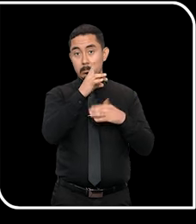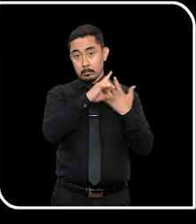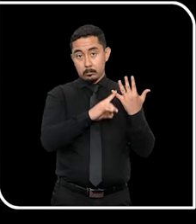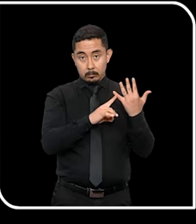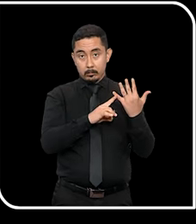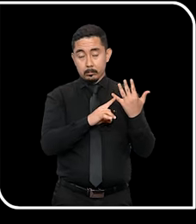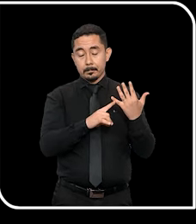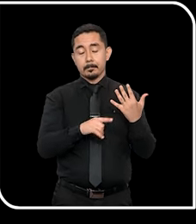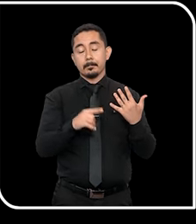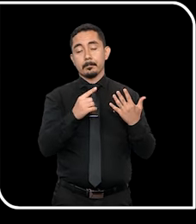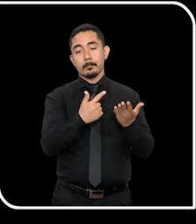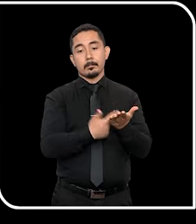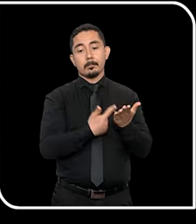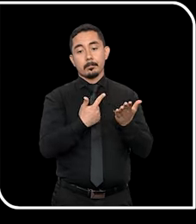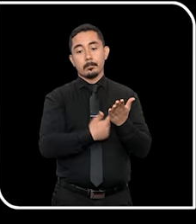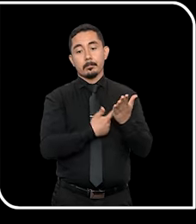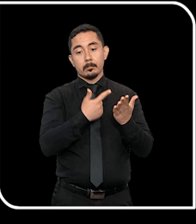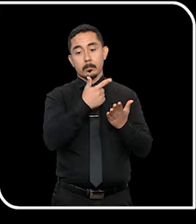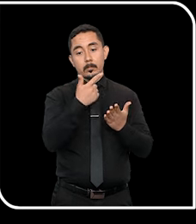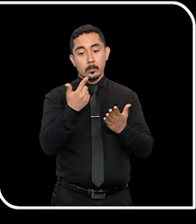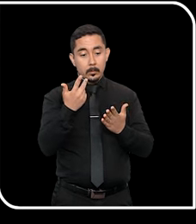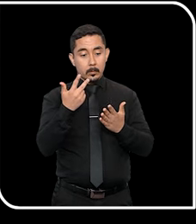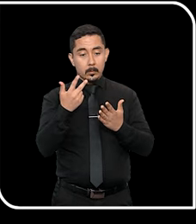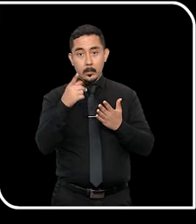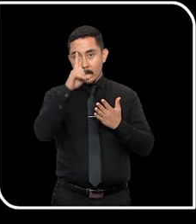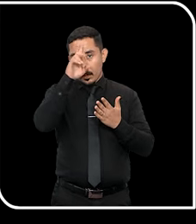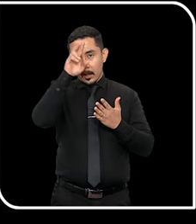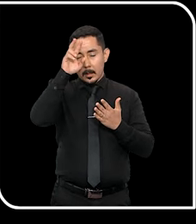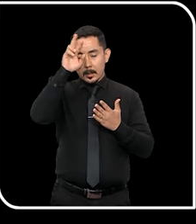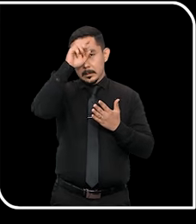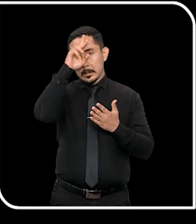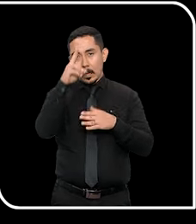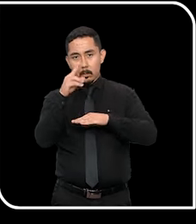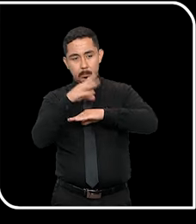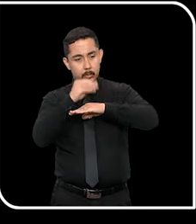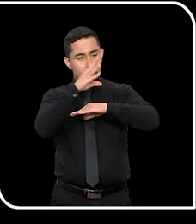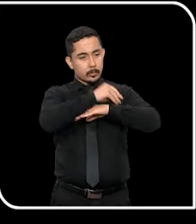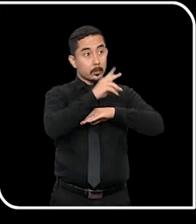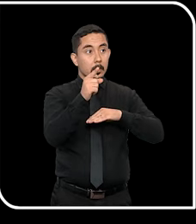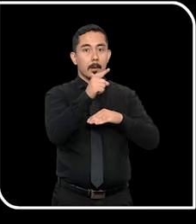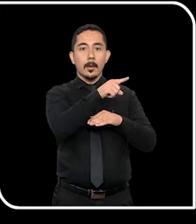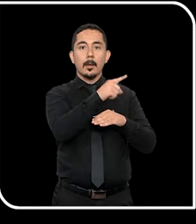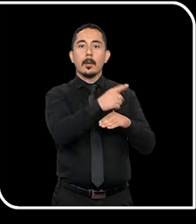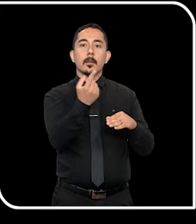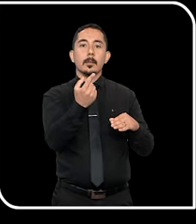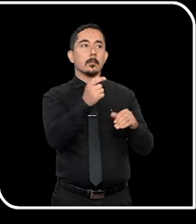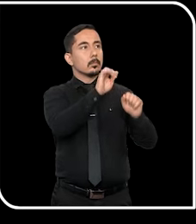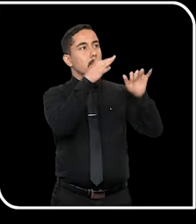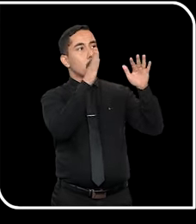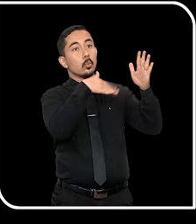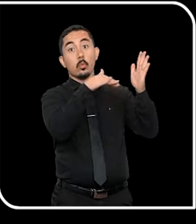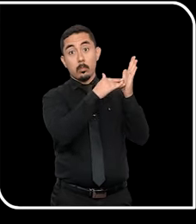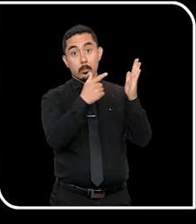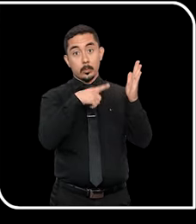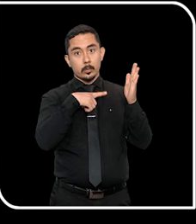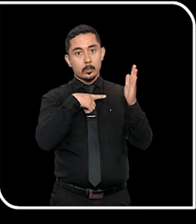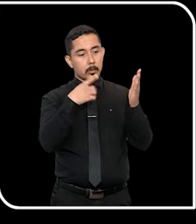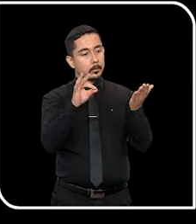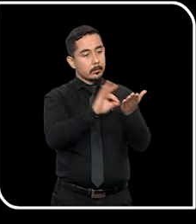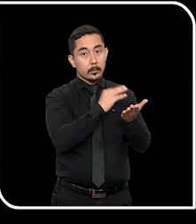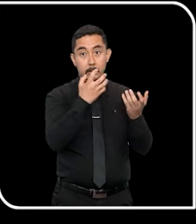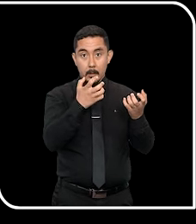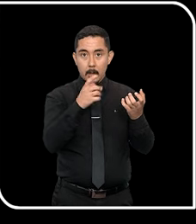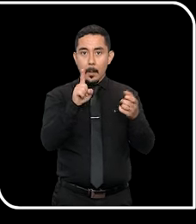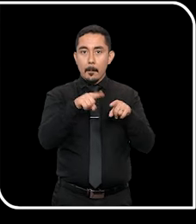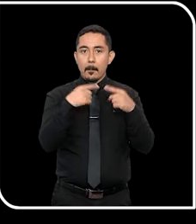no livro o gafanhoto Ele queria se era toda a floresta ia se inscrever e o gafanhoto queria se inscrever no